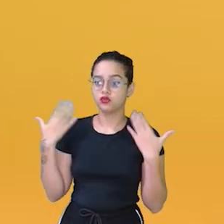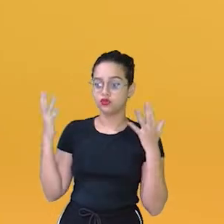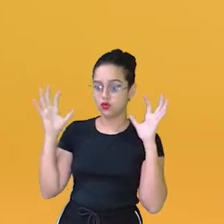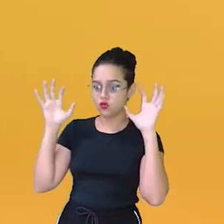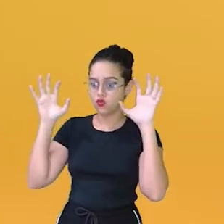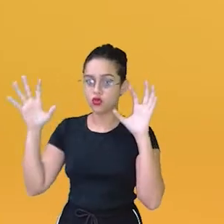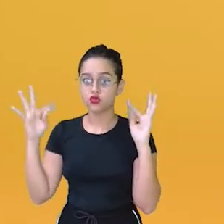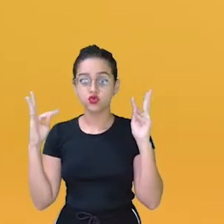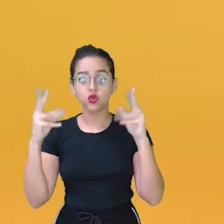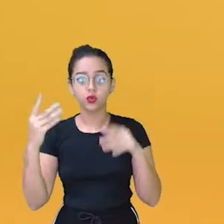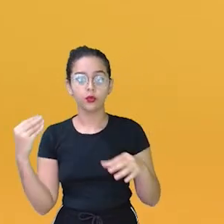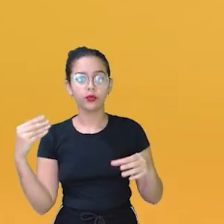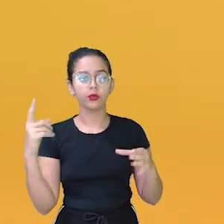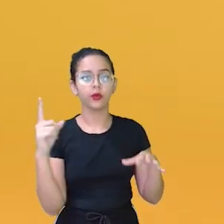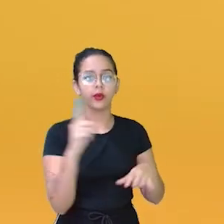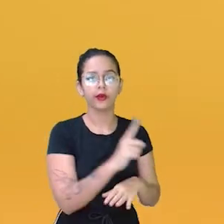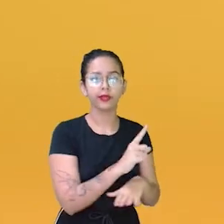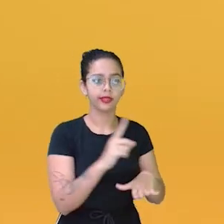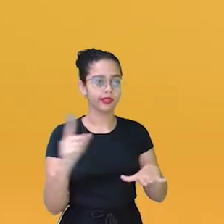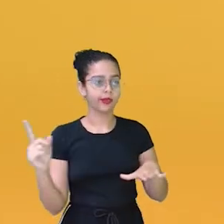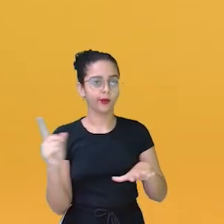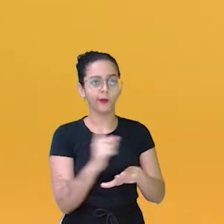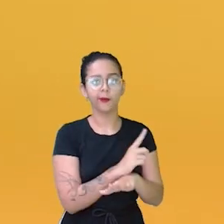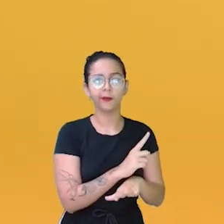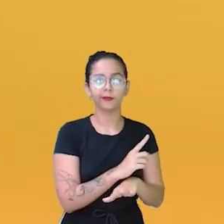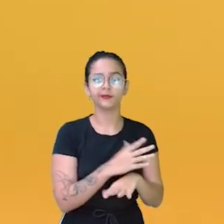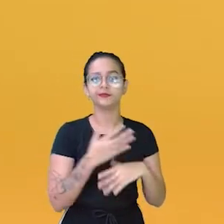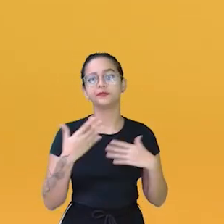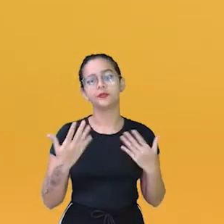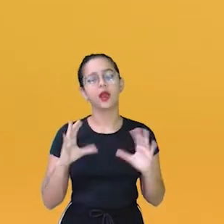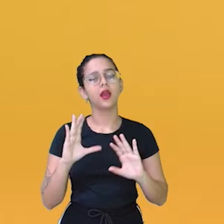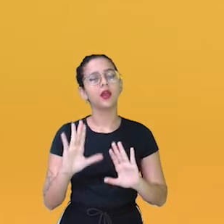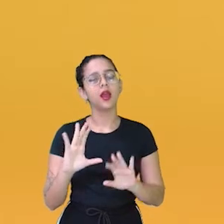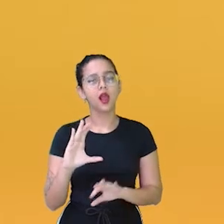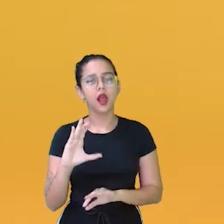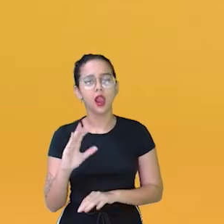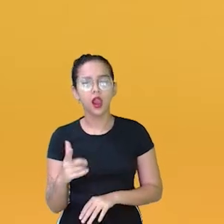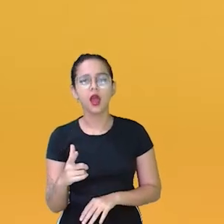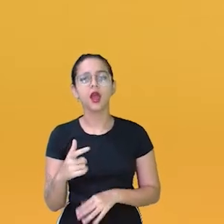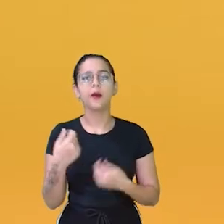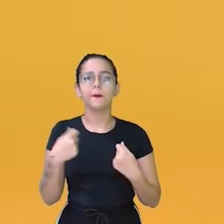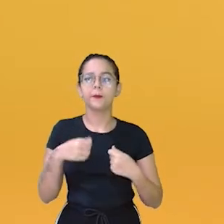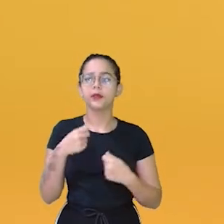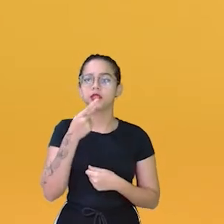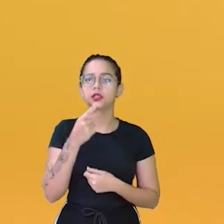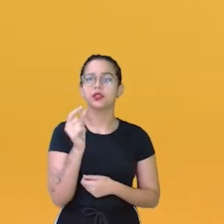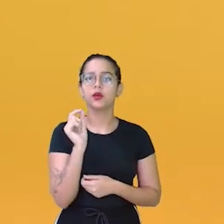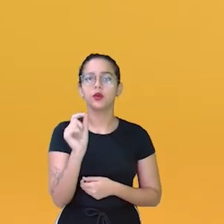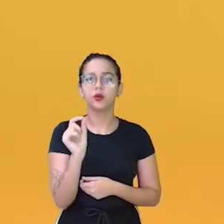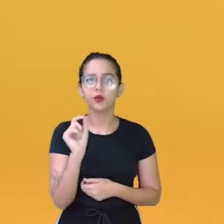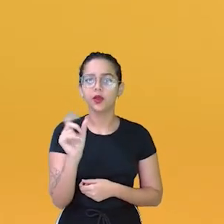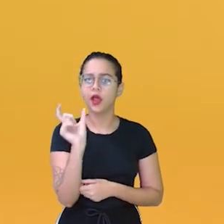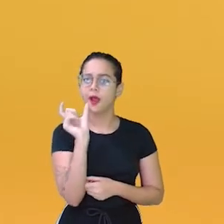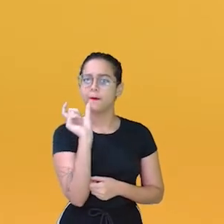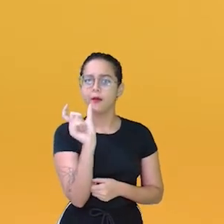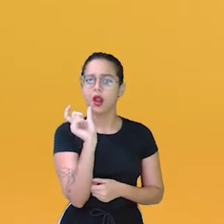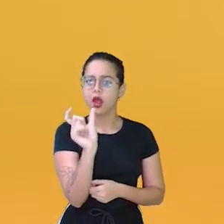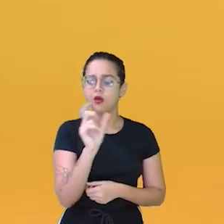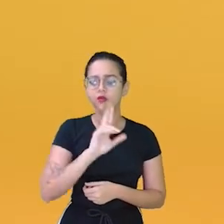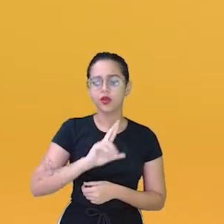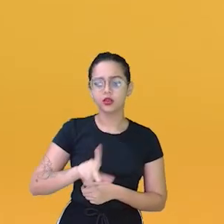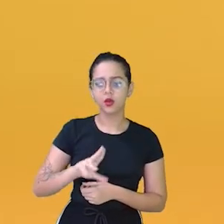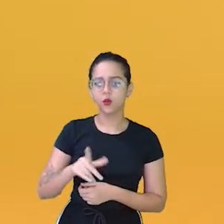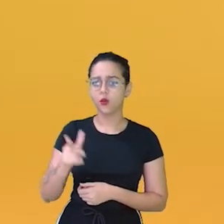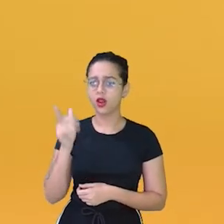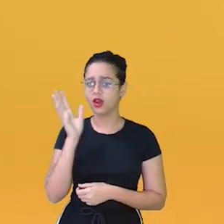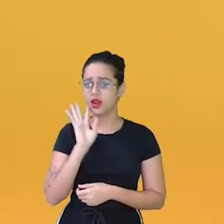resolvesse entrar no banheiro, né? Mas é claro que tinha que dizer palavras que não eram legais